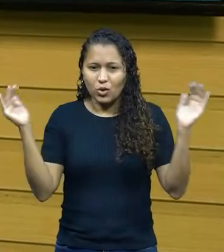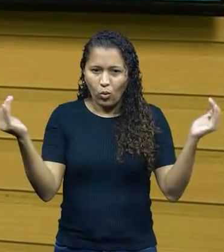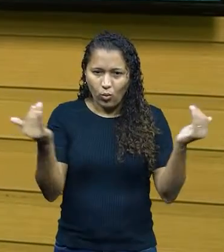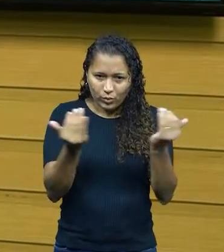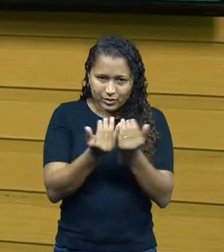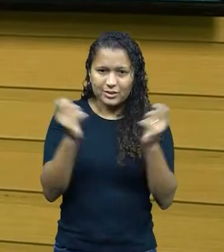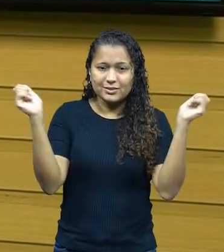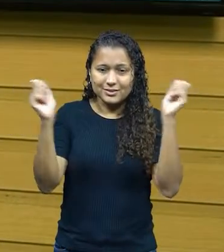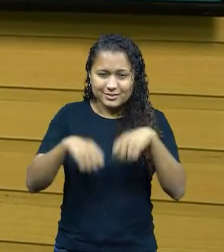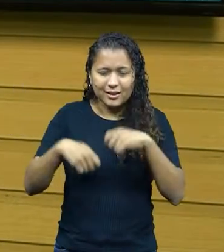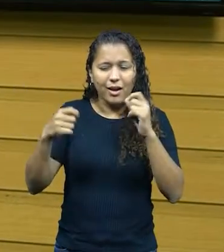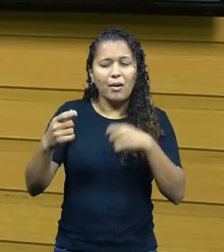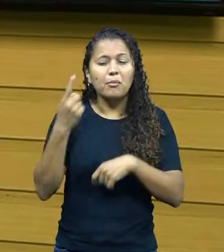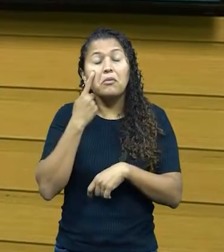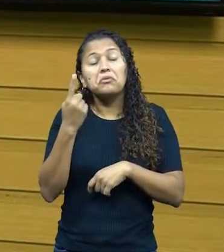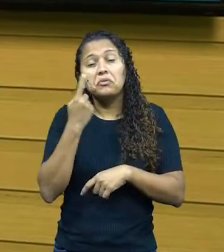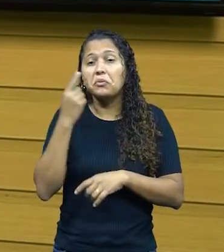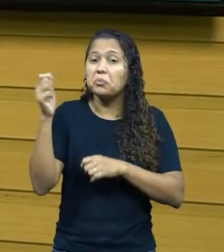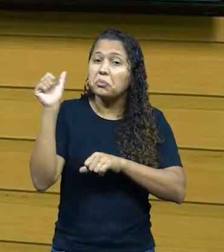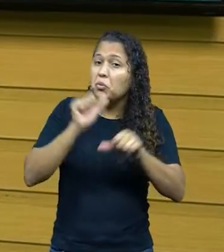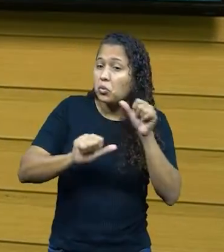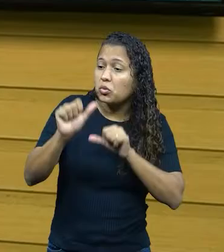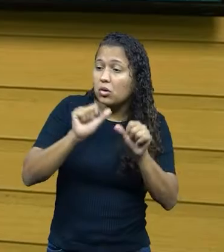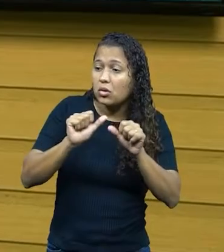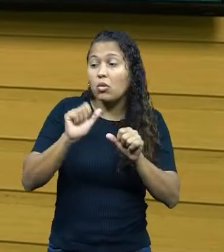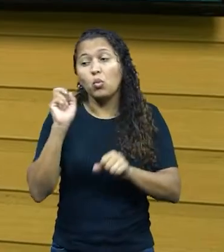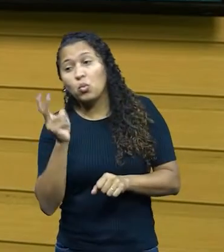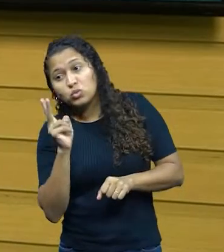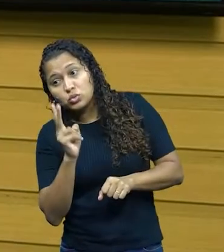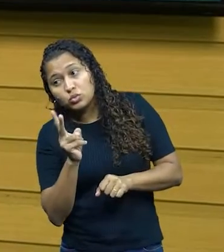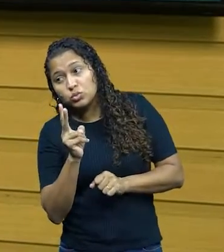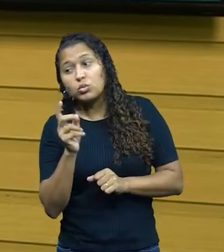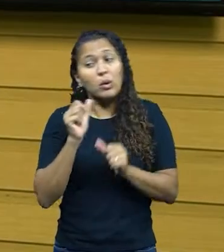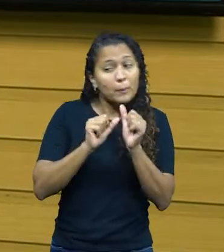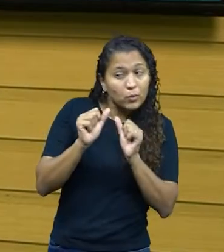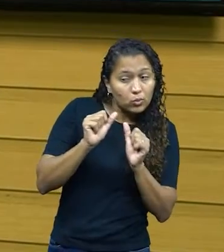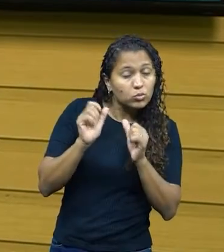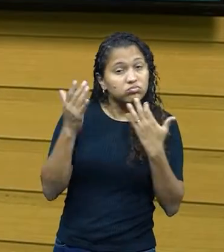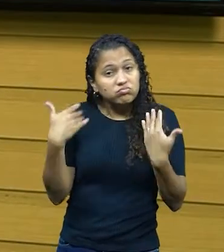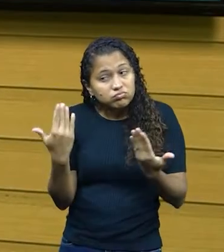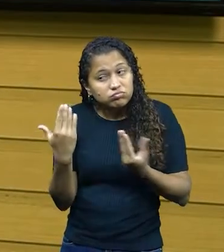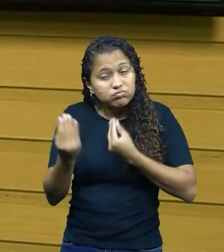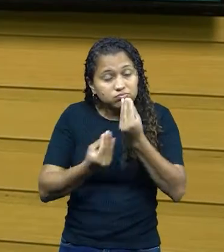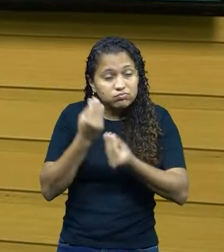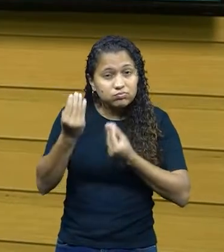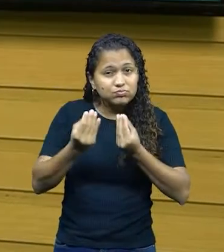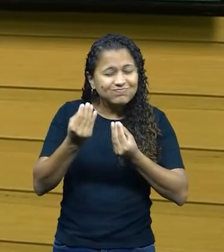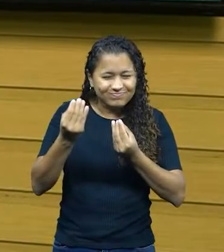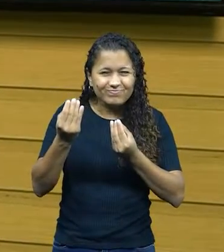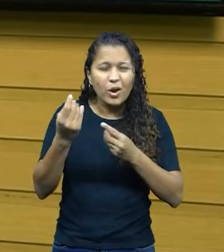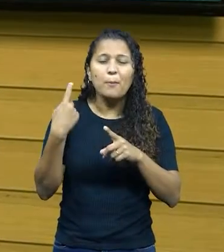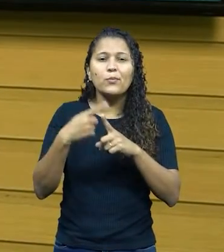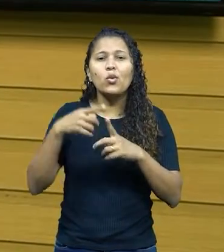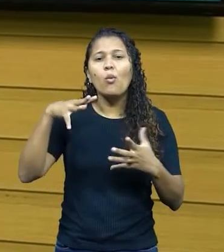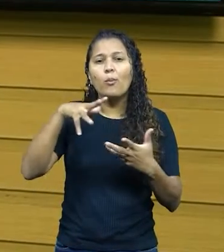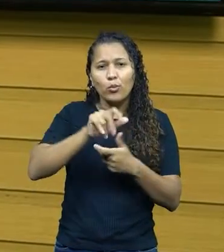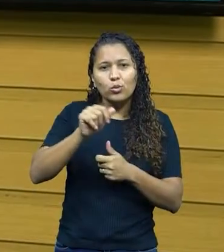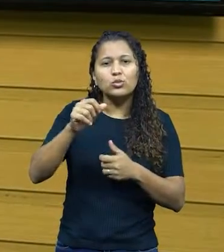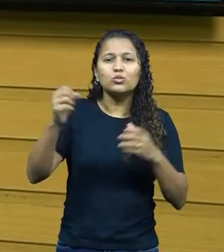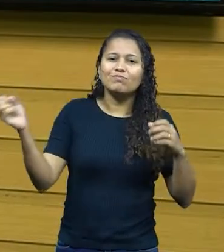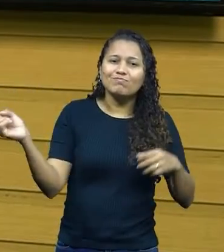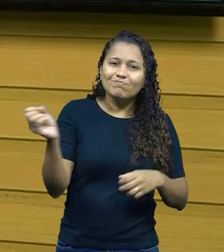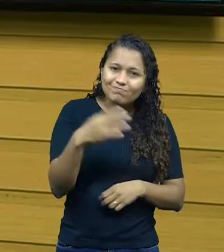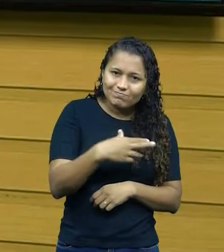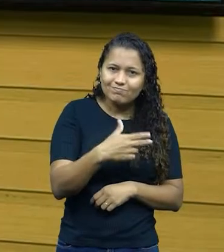para ver alterações, para ver se continua as mesmas medidas. Porque o mundo ele está em inovação e a gente